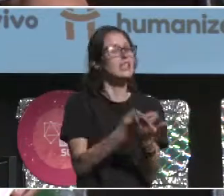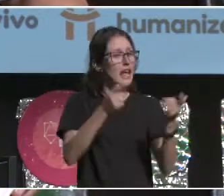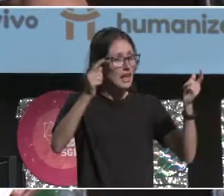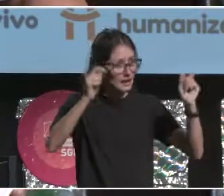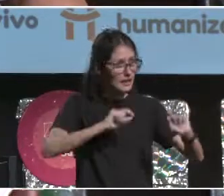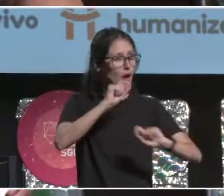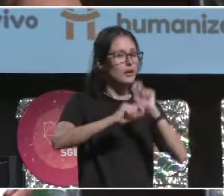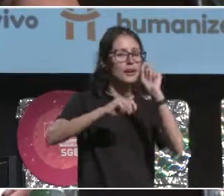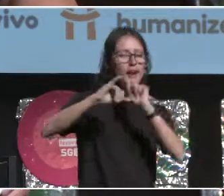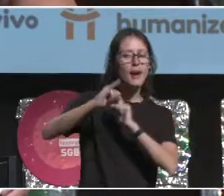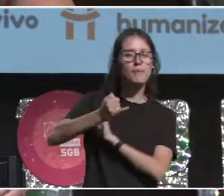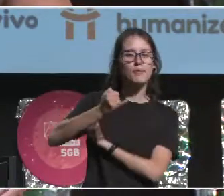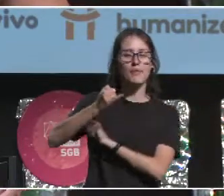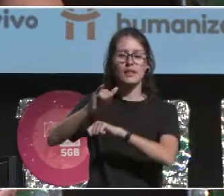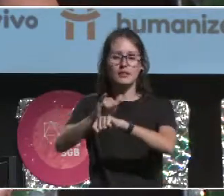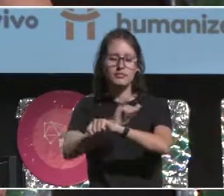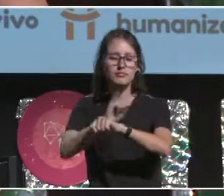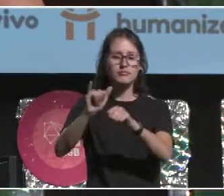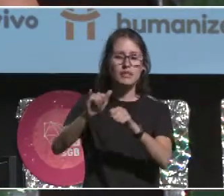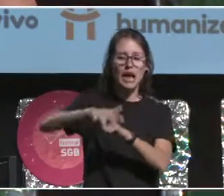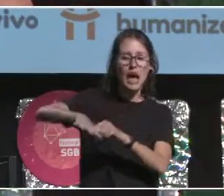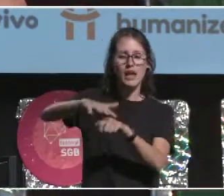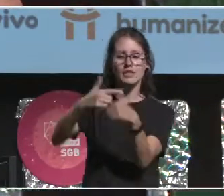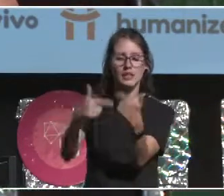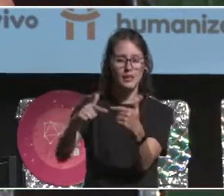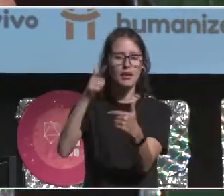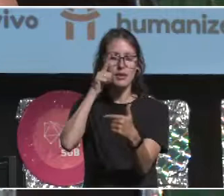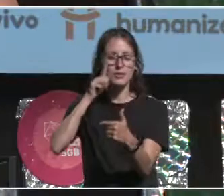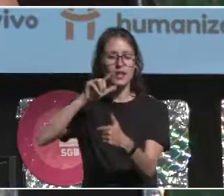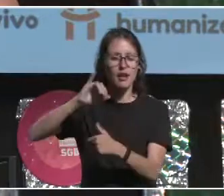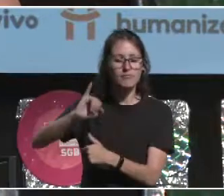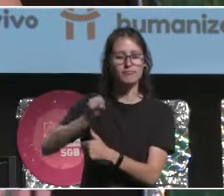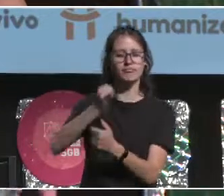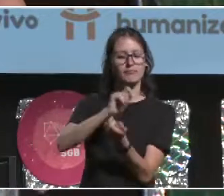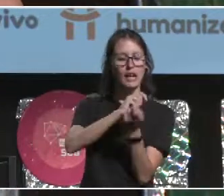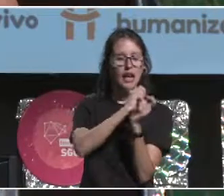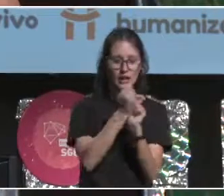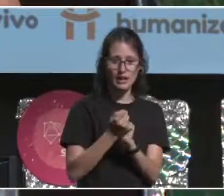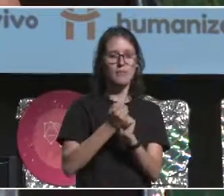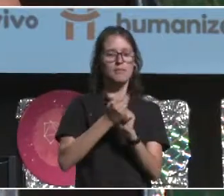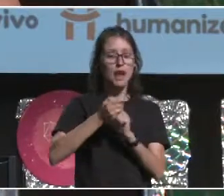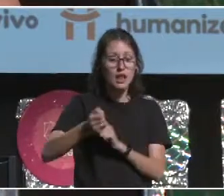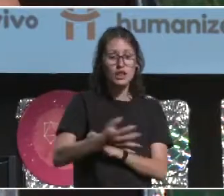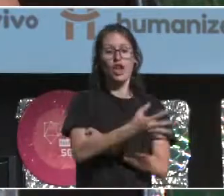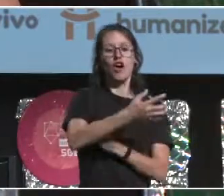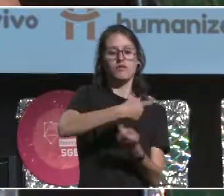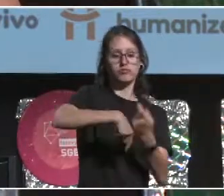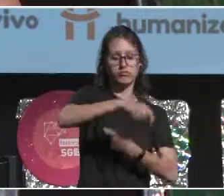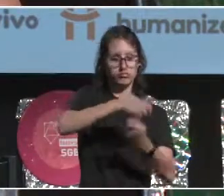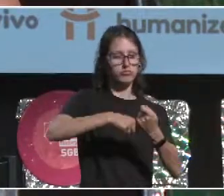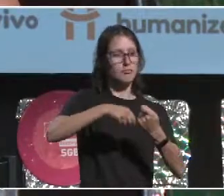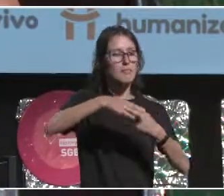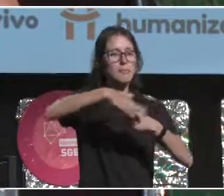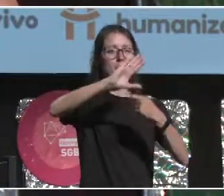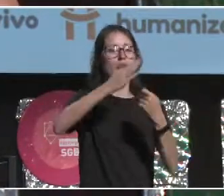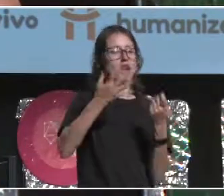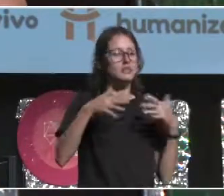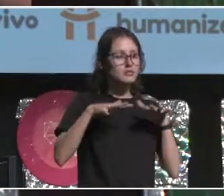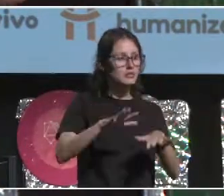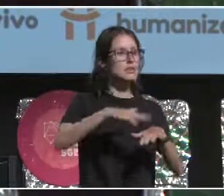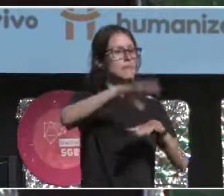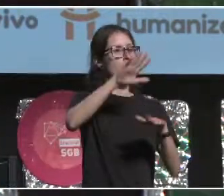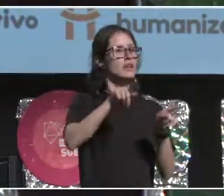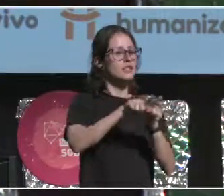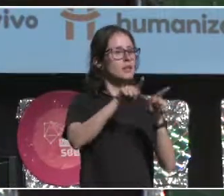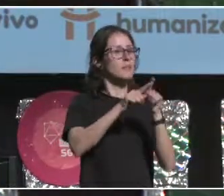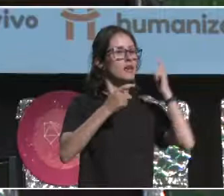de mercado para resolver problemas sociais e ambientais complexos. E com isso a gente pode construir uma nova economia, que ela seja mais inclusiva e mais